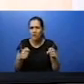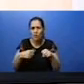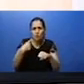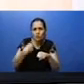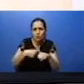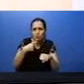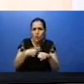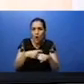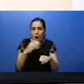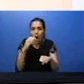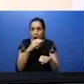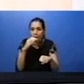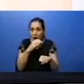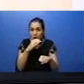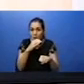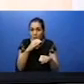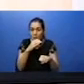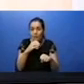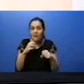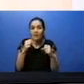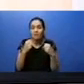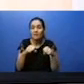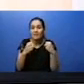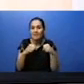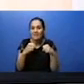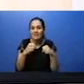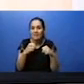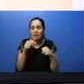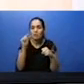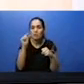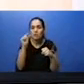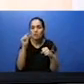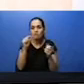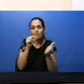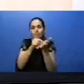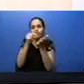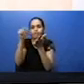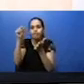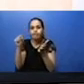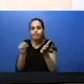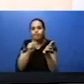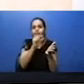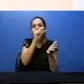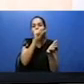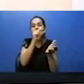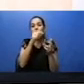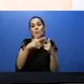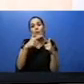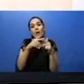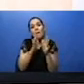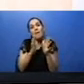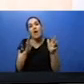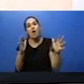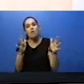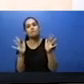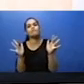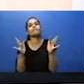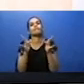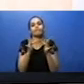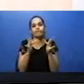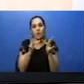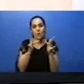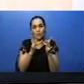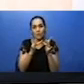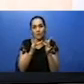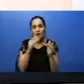mais rápido, quanto mais fragmentado ele estiver, maior será a sua superfície de contato e, enfim, maior será a velocidade